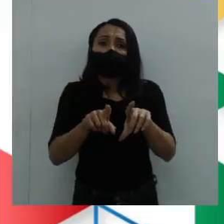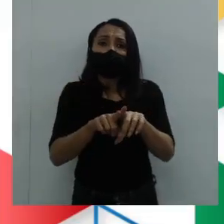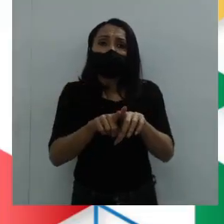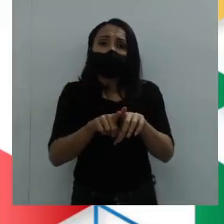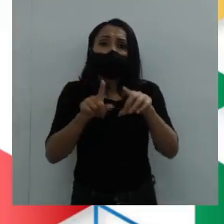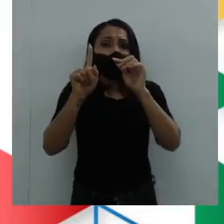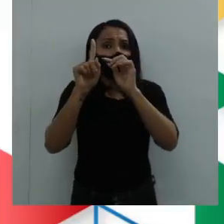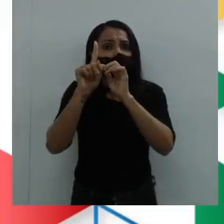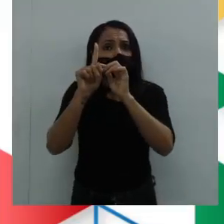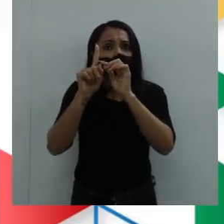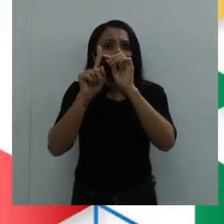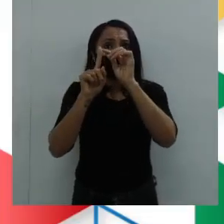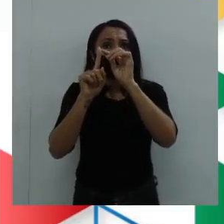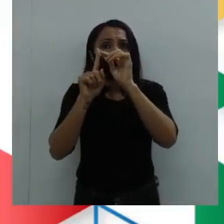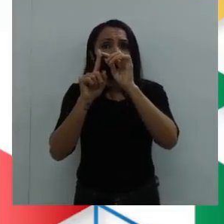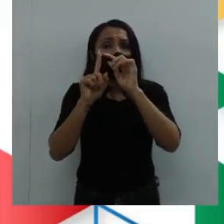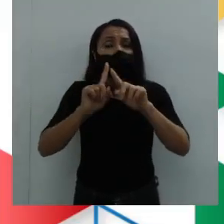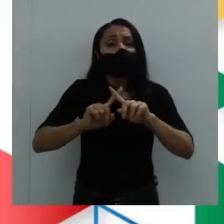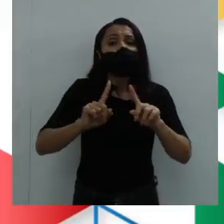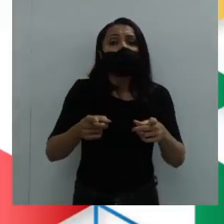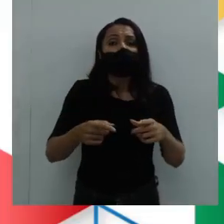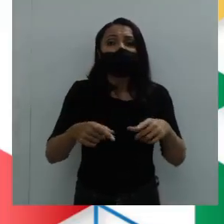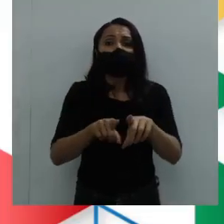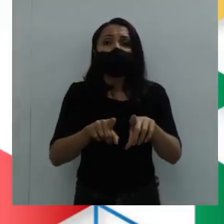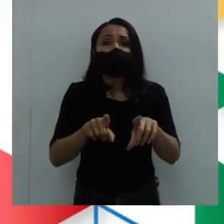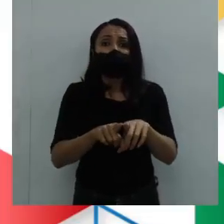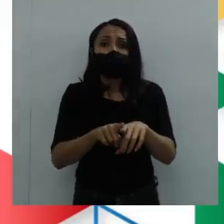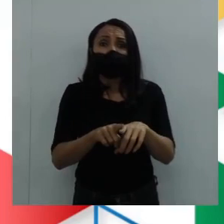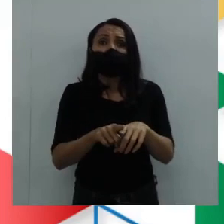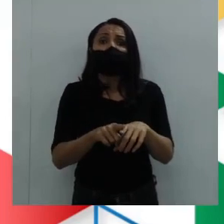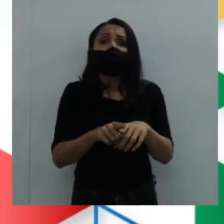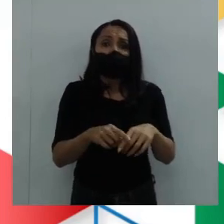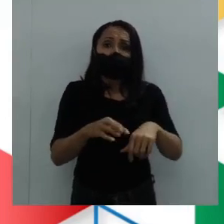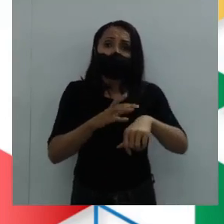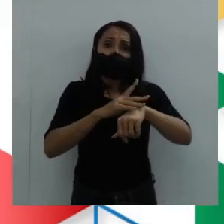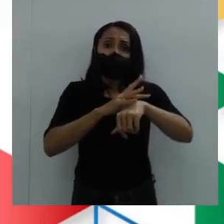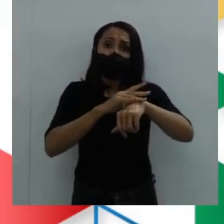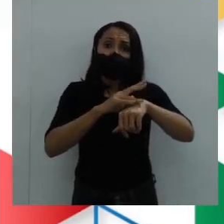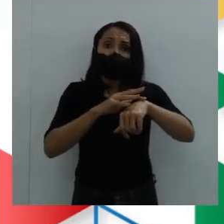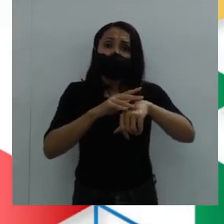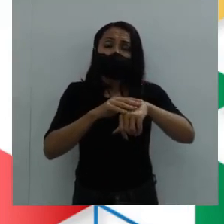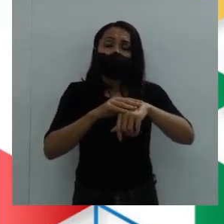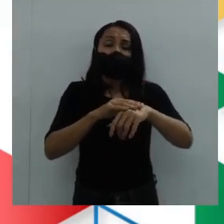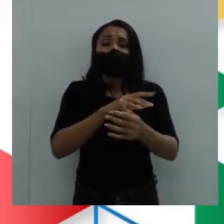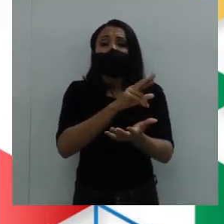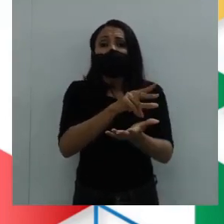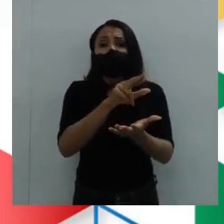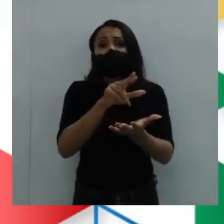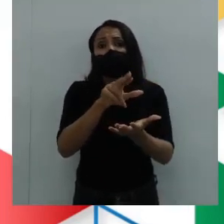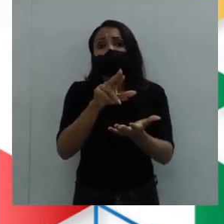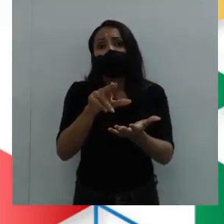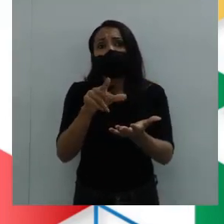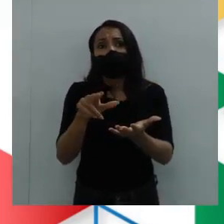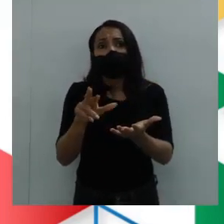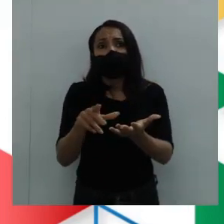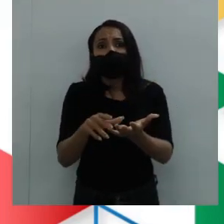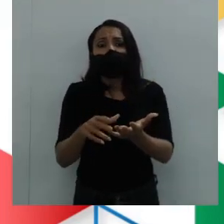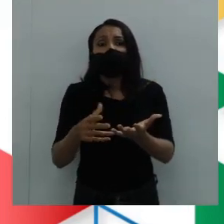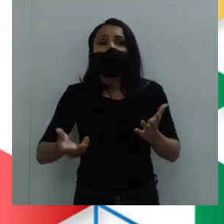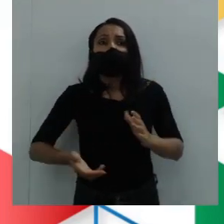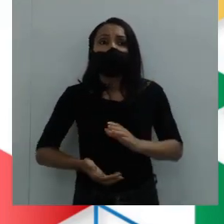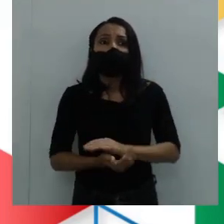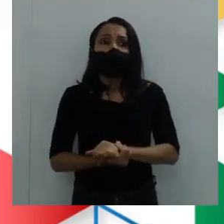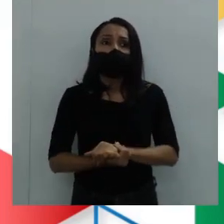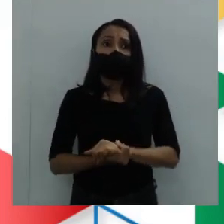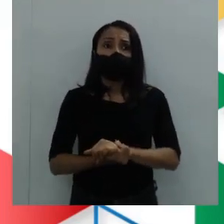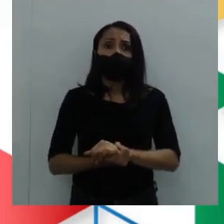temperatura média global, mas também doenças, né? Aumento de doenças que são tropicais, a